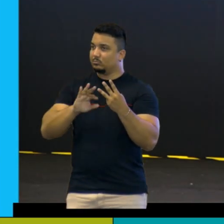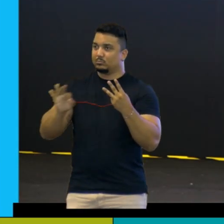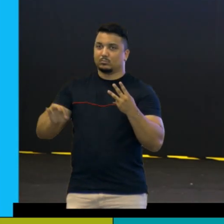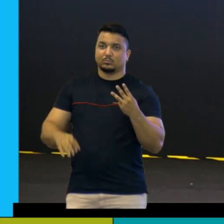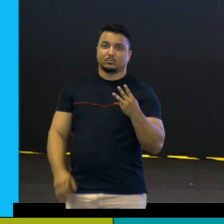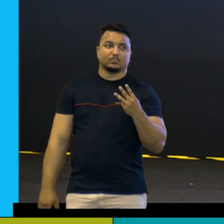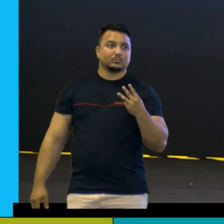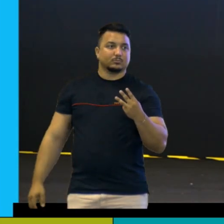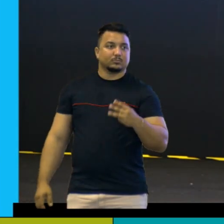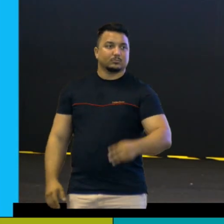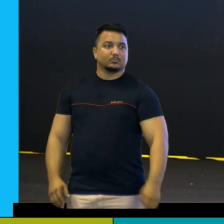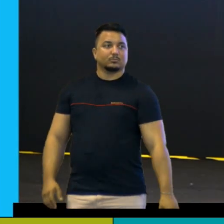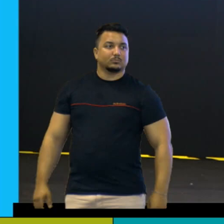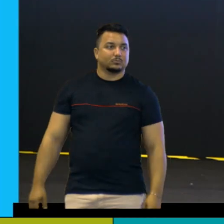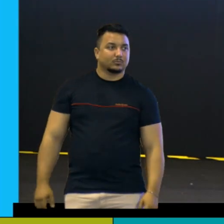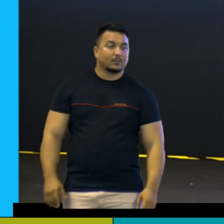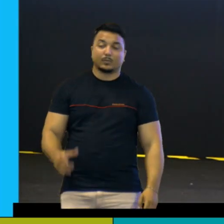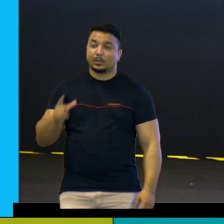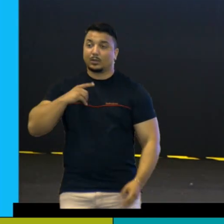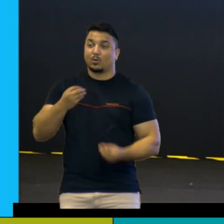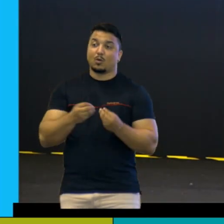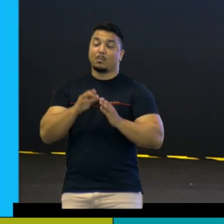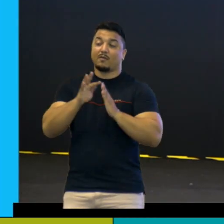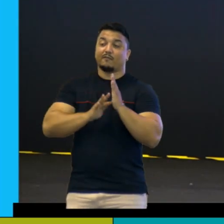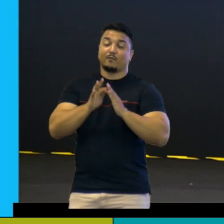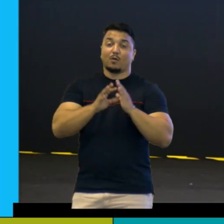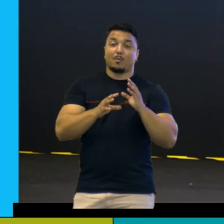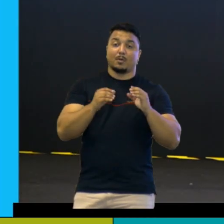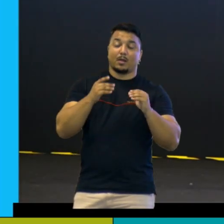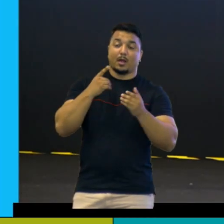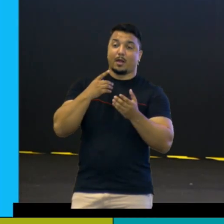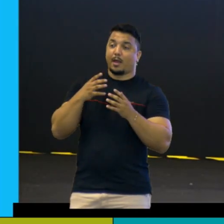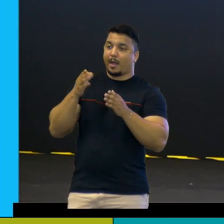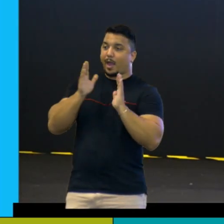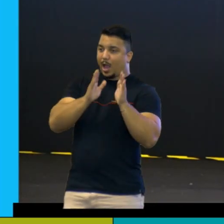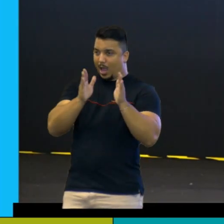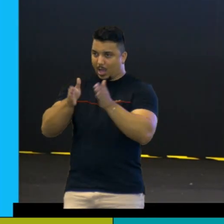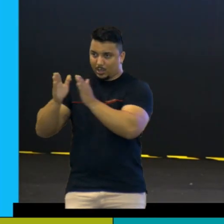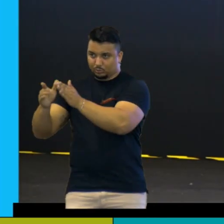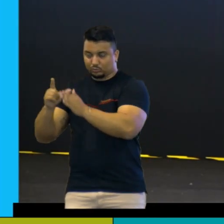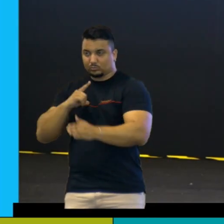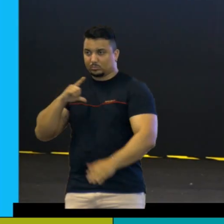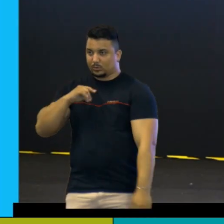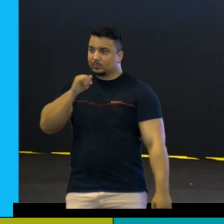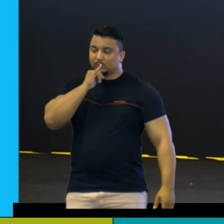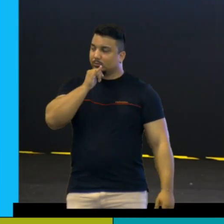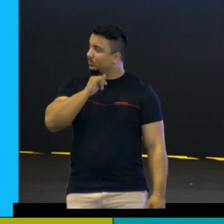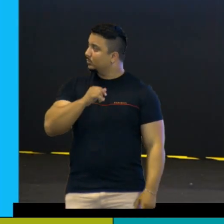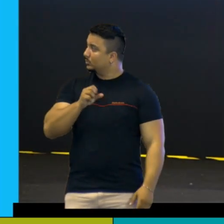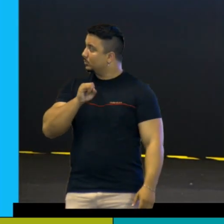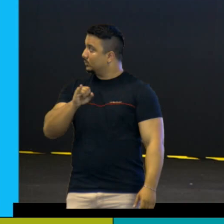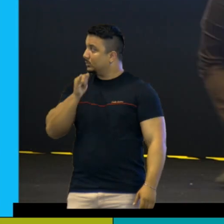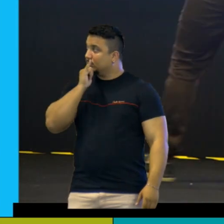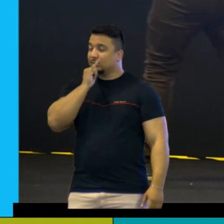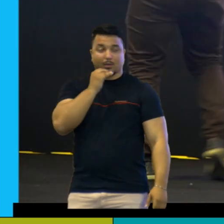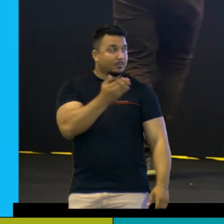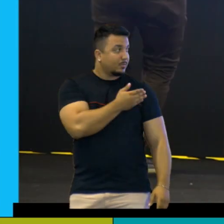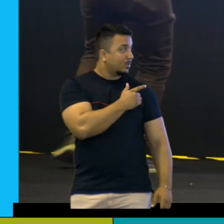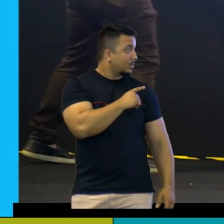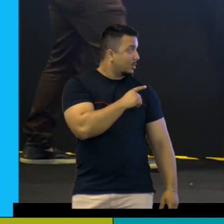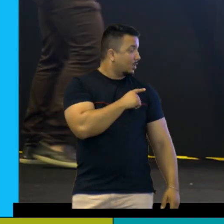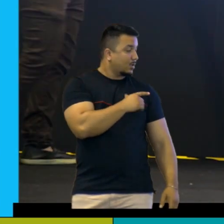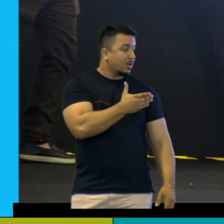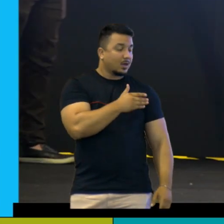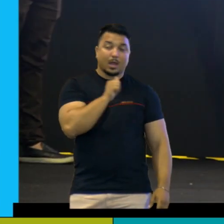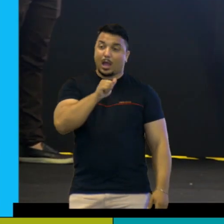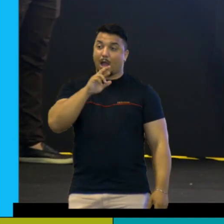é arranjo, certo? Na fórmula do arranjo, eu faria assim, ó. Se fosse isso aqui e